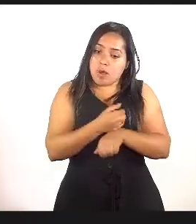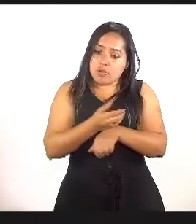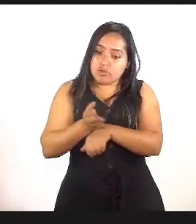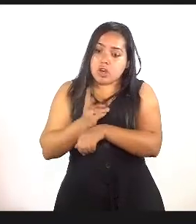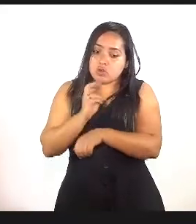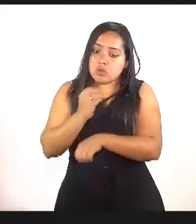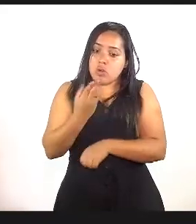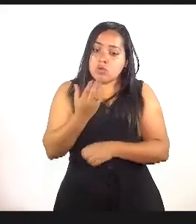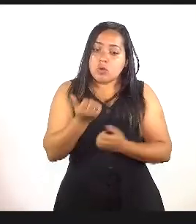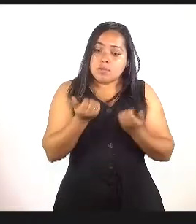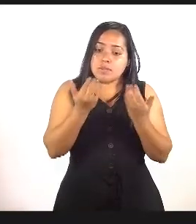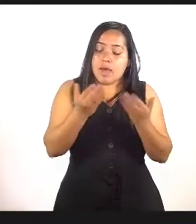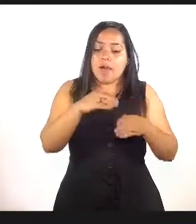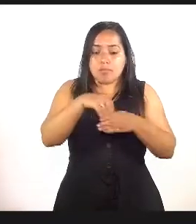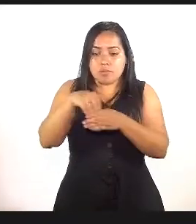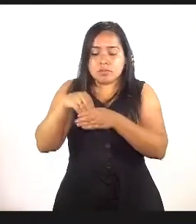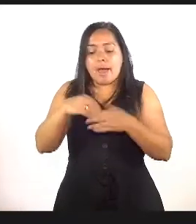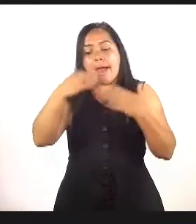fala, presidente.